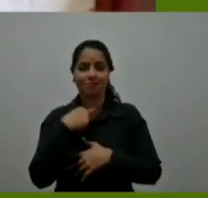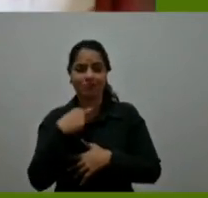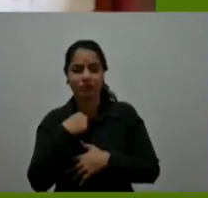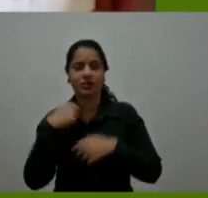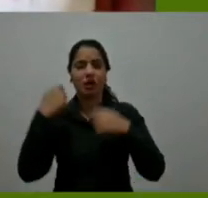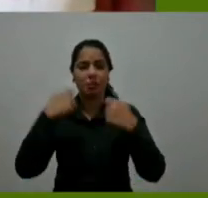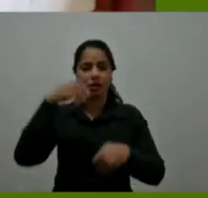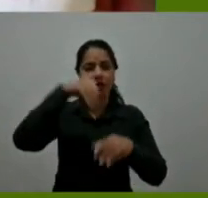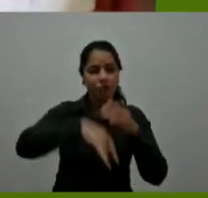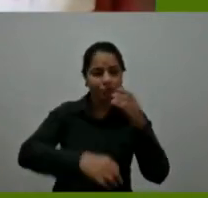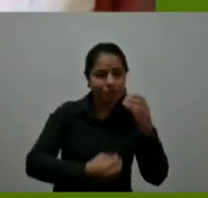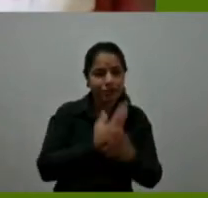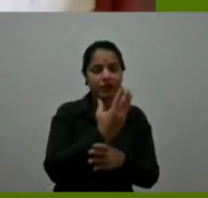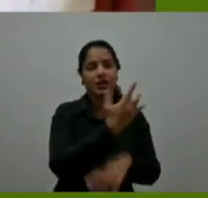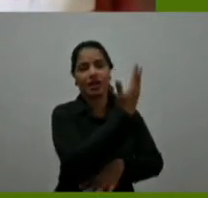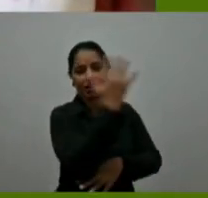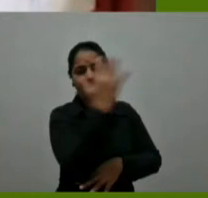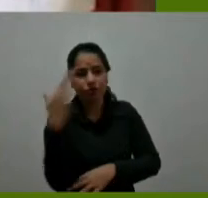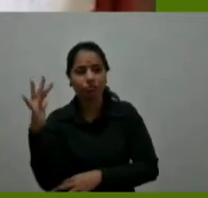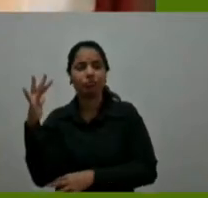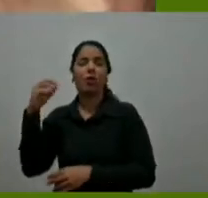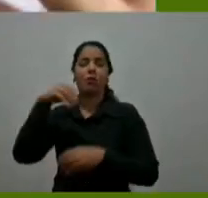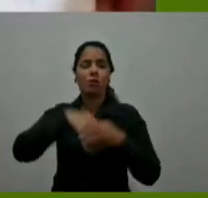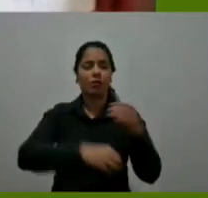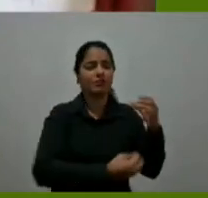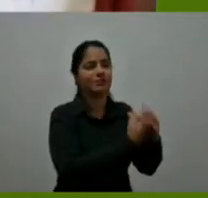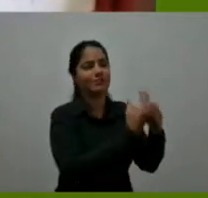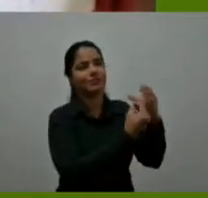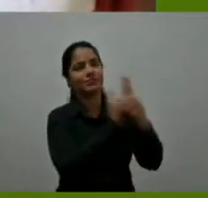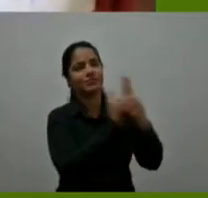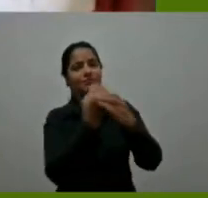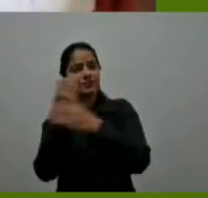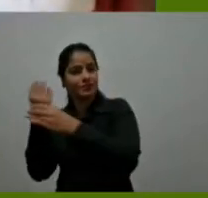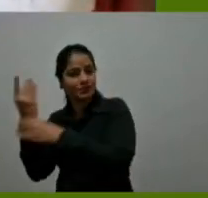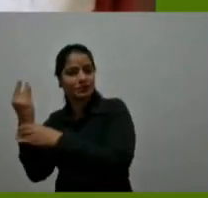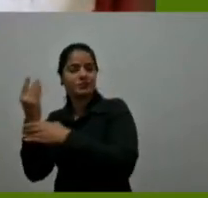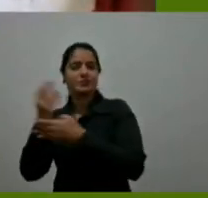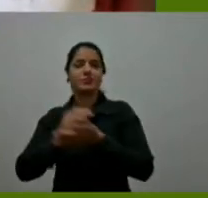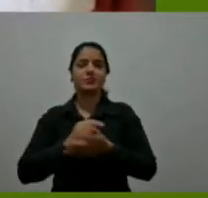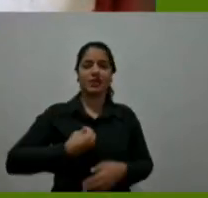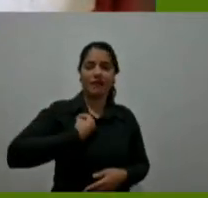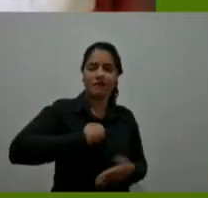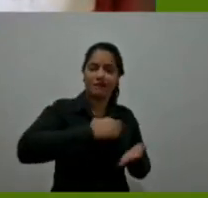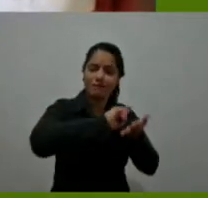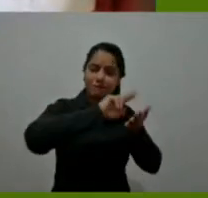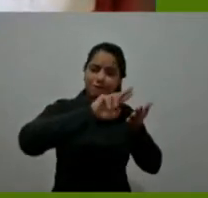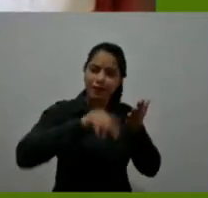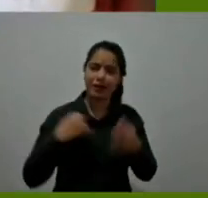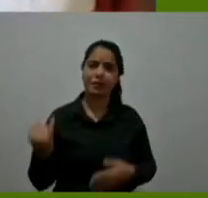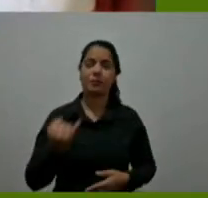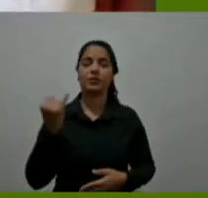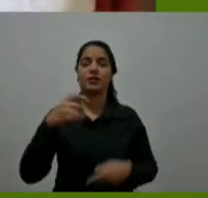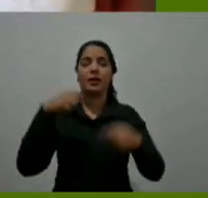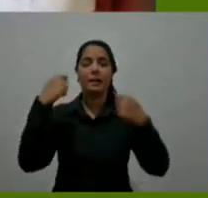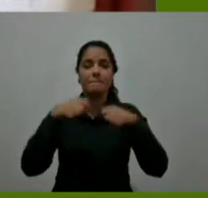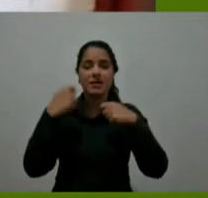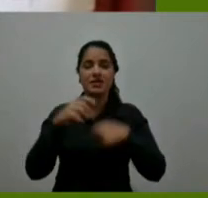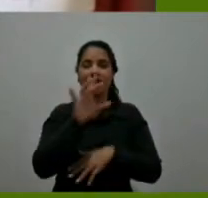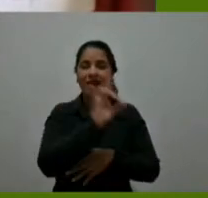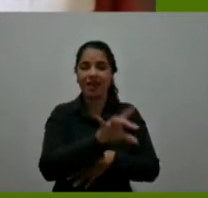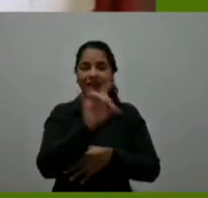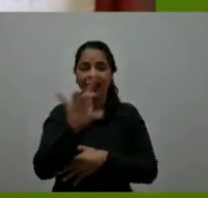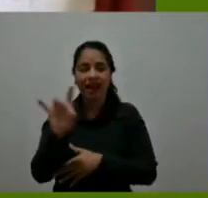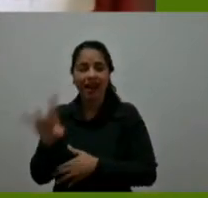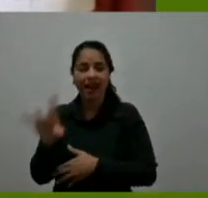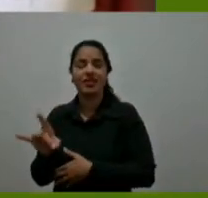destruídos, que a biodiversidade é importante, vai ser muito difícil. Então, eu acho que o passo principal